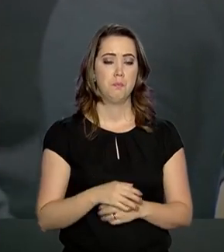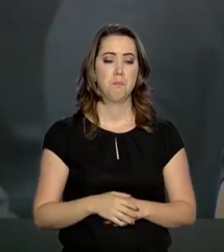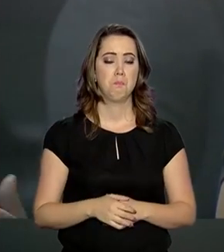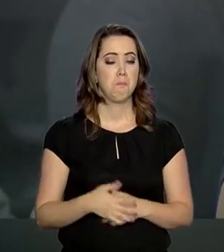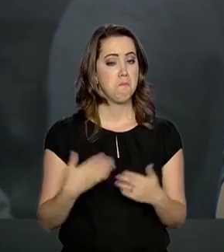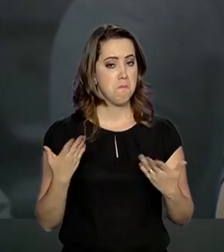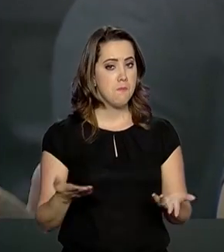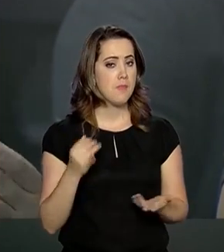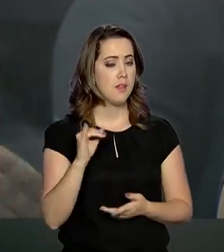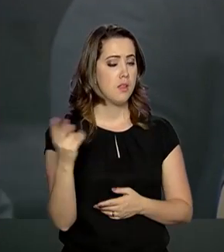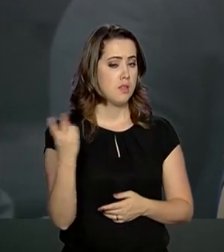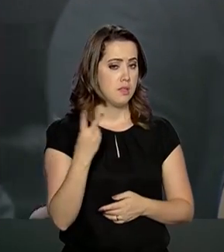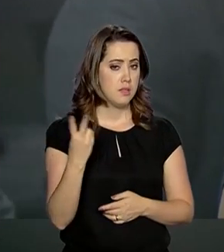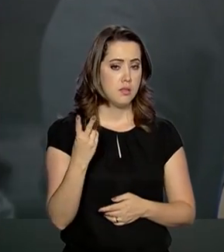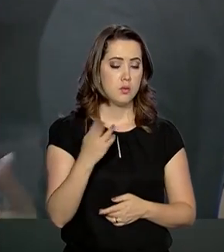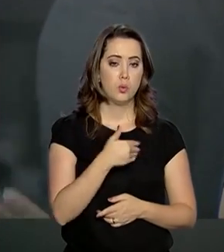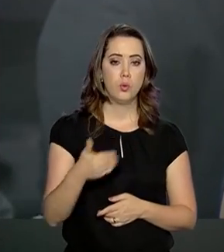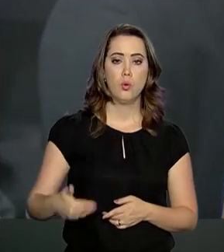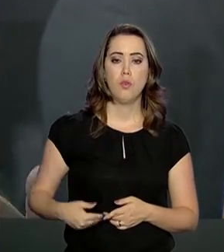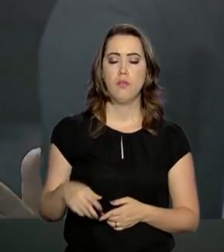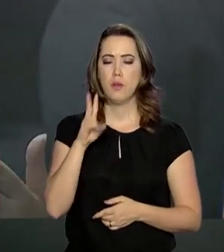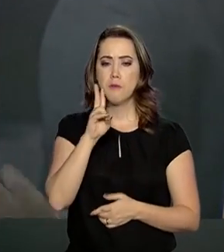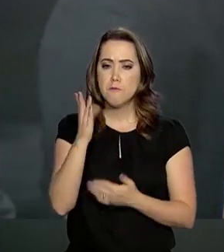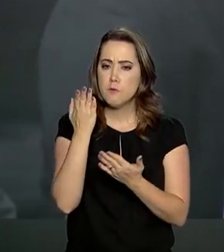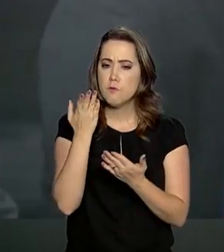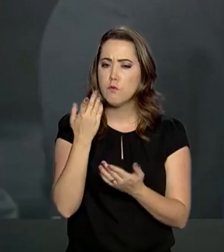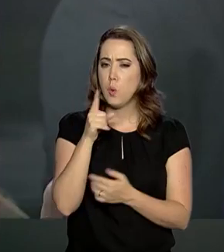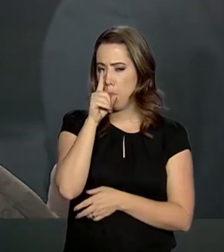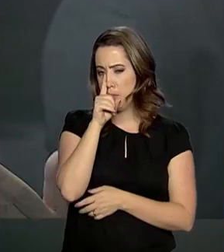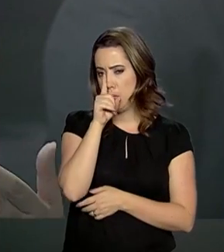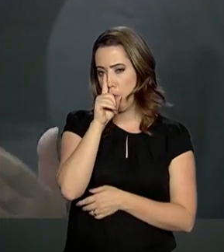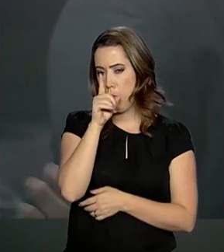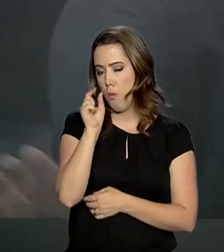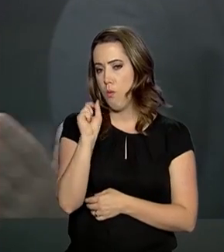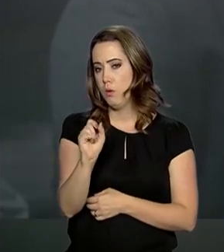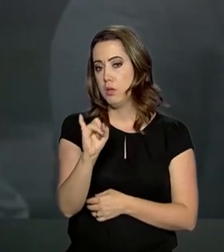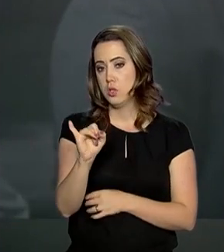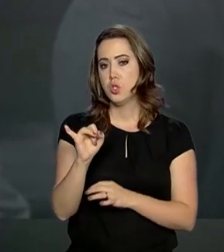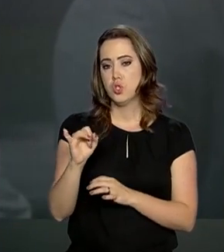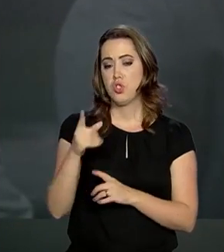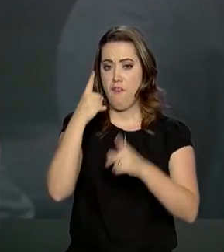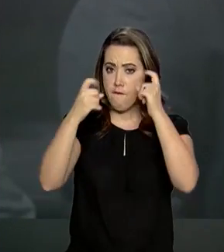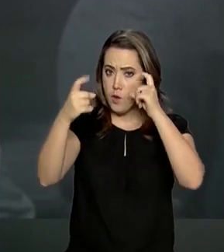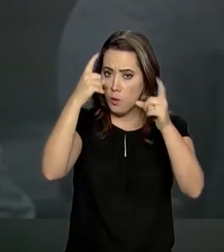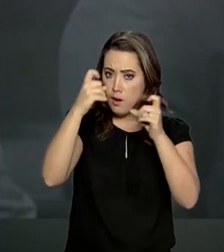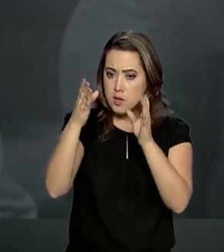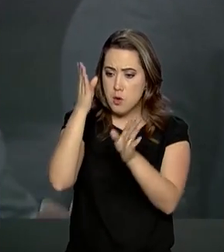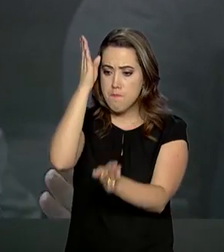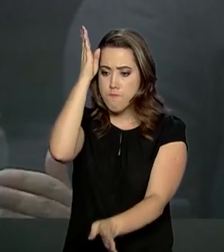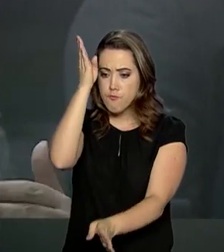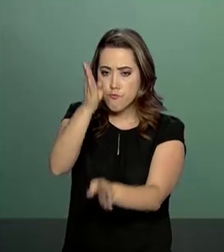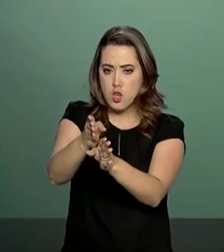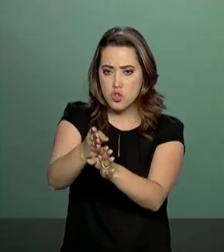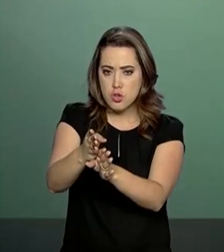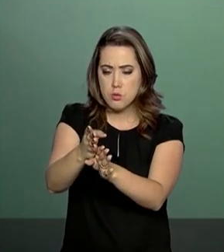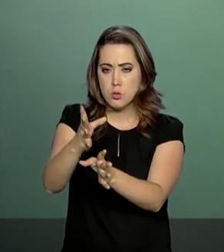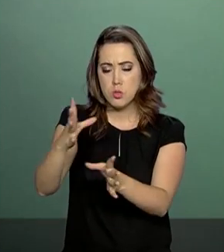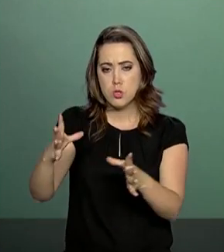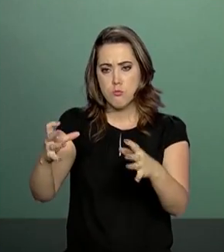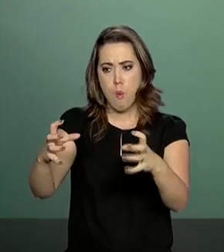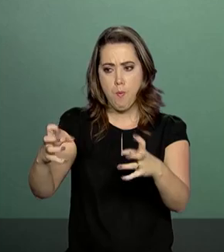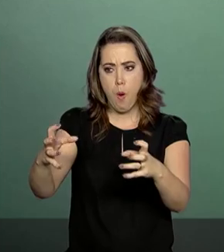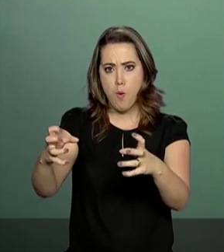eh e segundo que se o governo brasileiro analisou o risco de de ter violência na fronteira já que o governo da